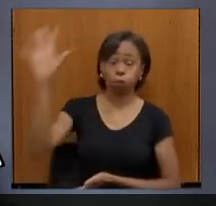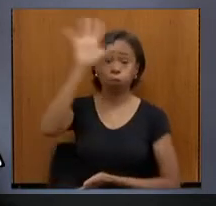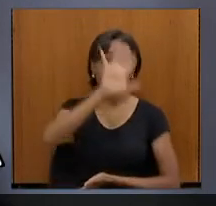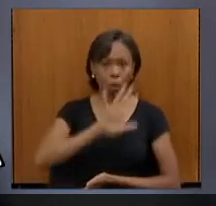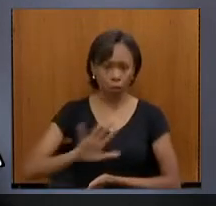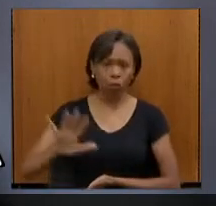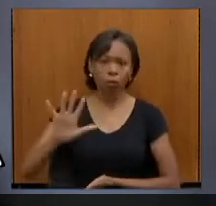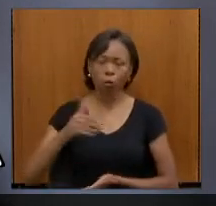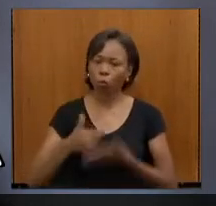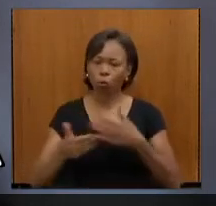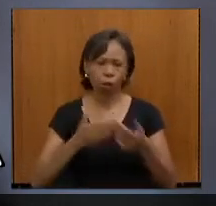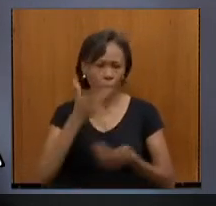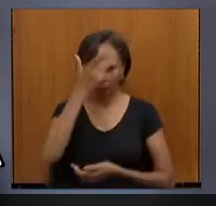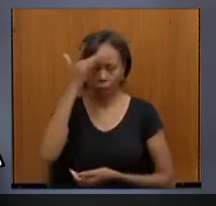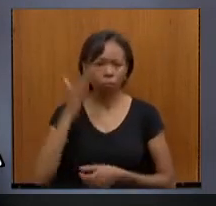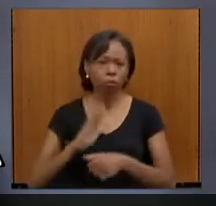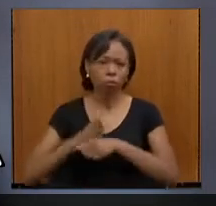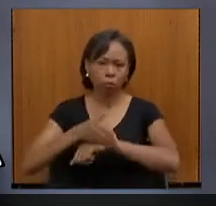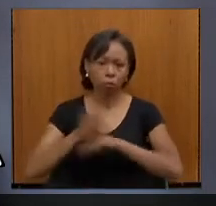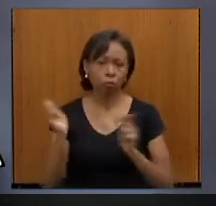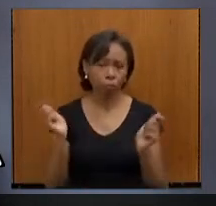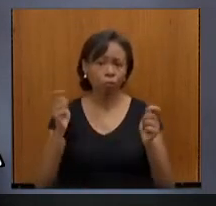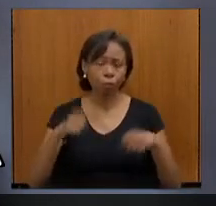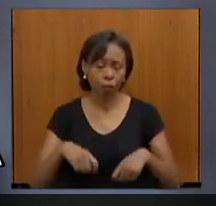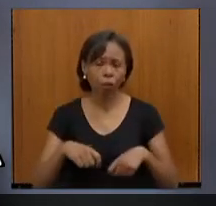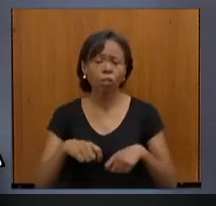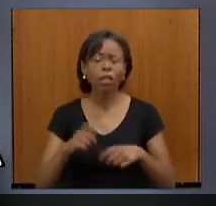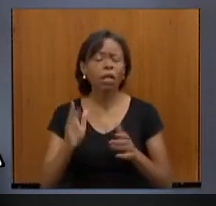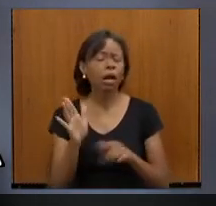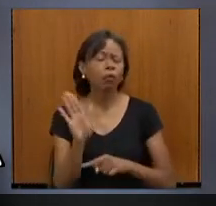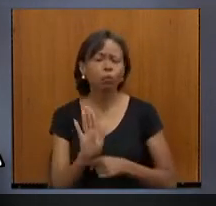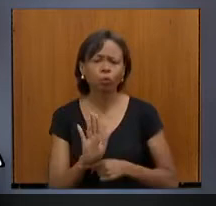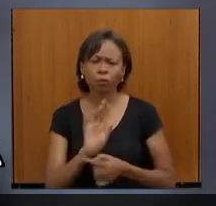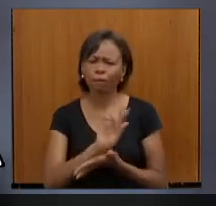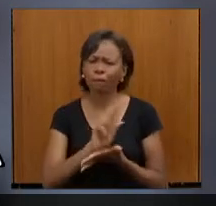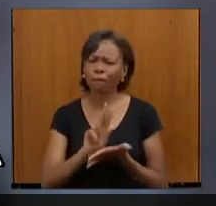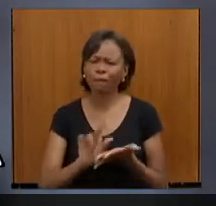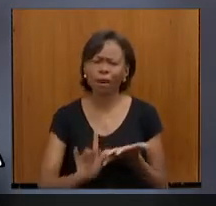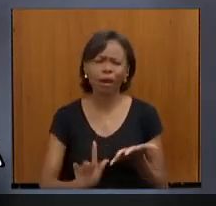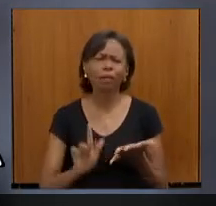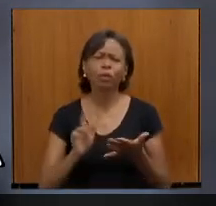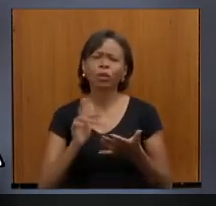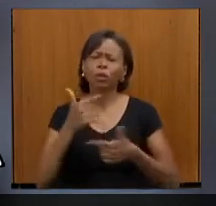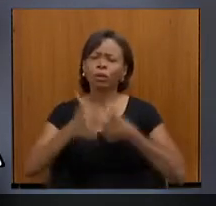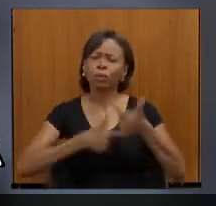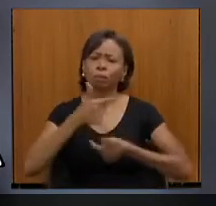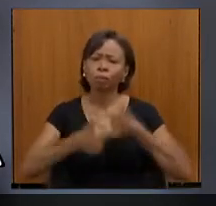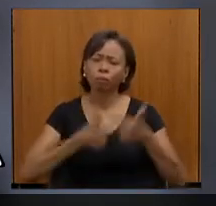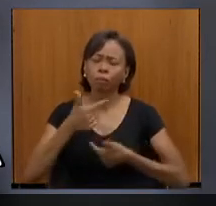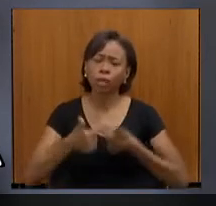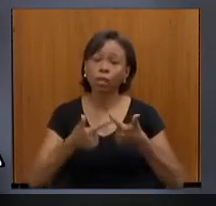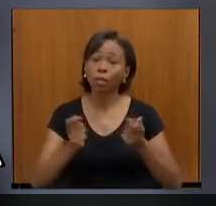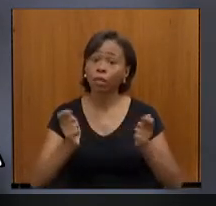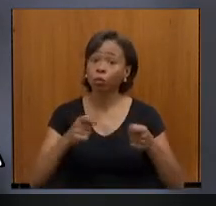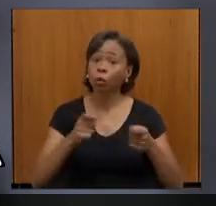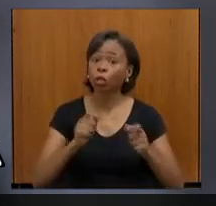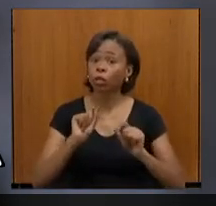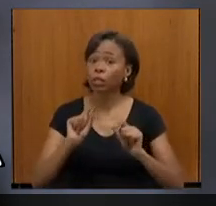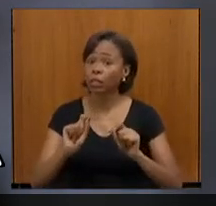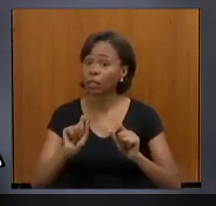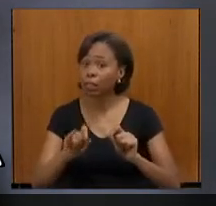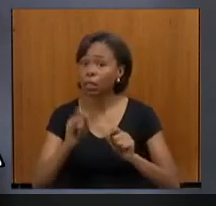ele possibilitou em muitos serviços que nós conseguíssemos, com a informação na mão e na hora,